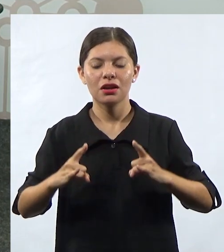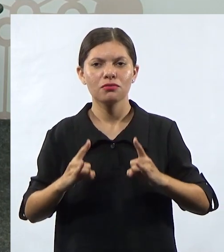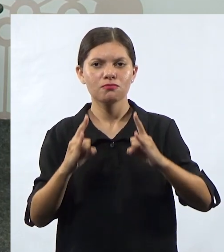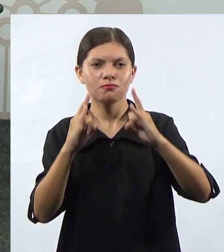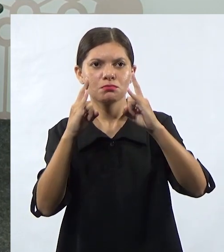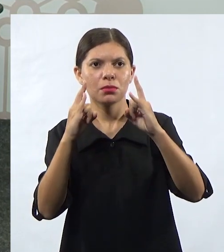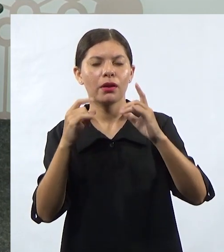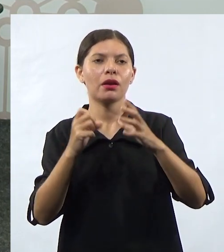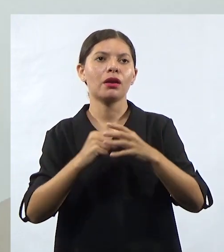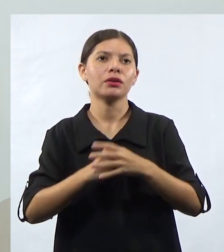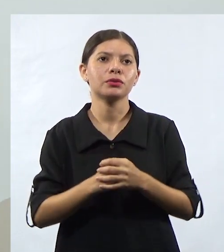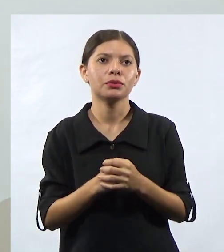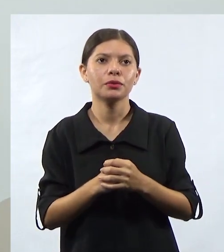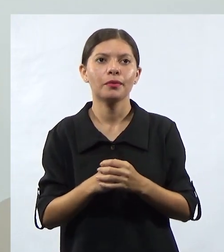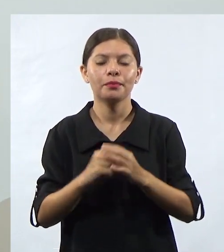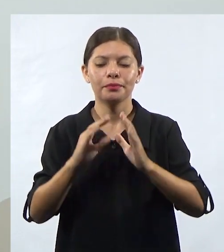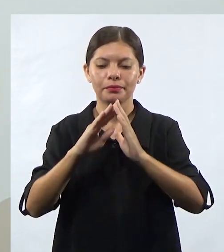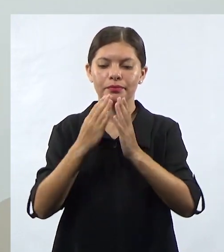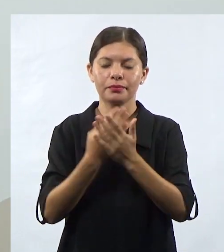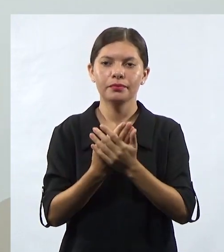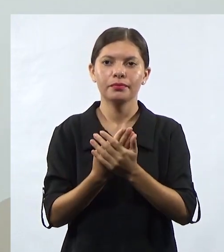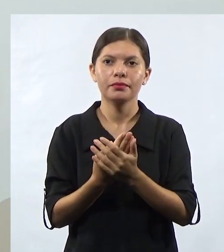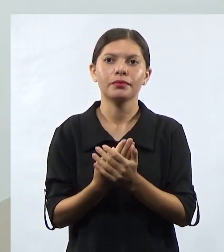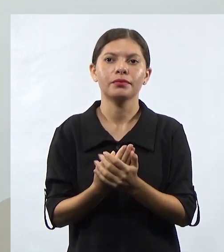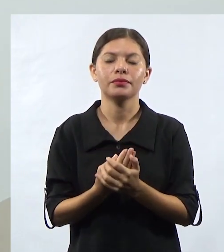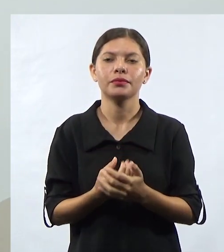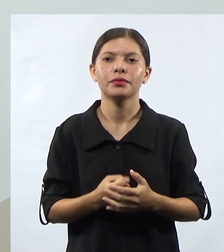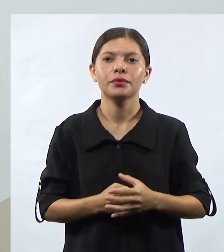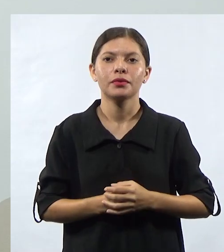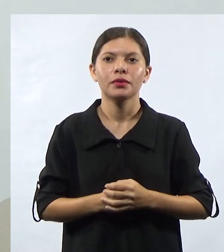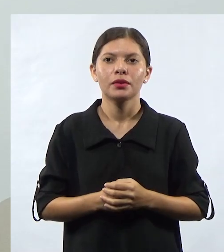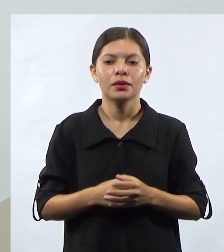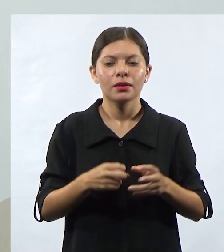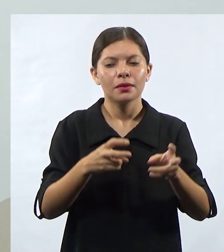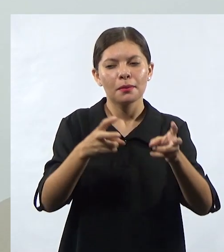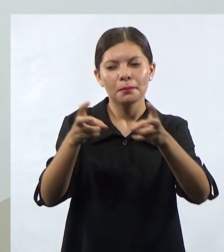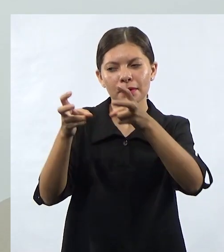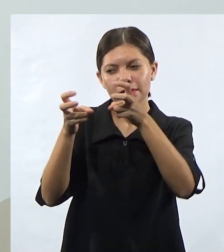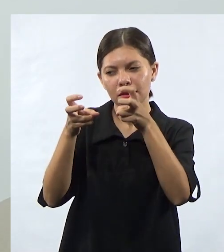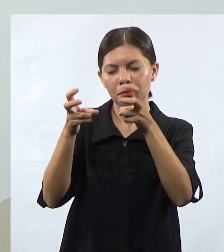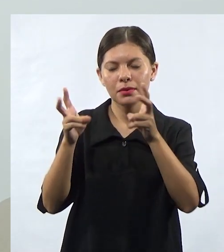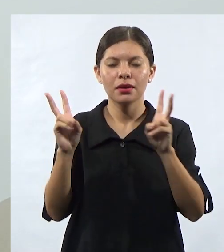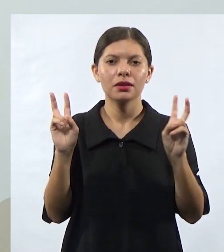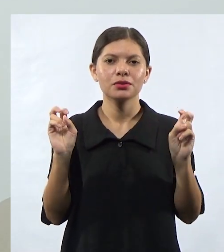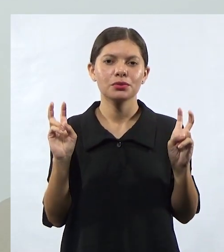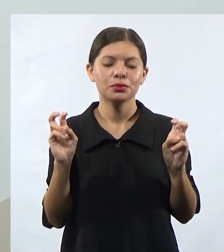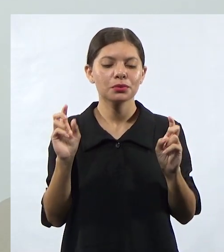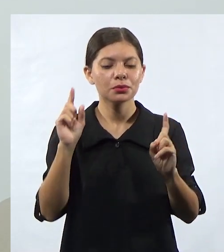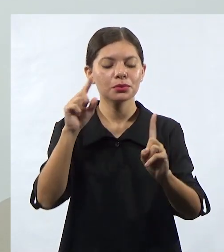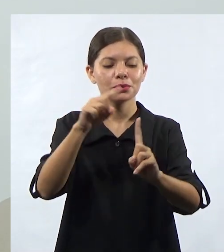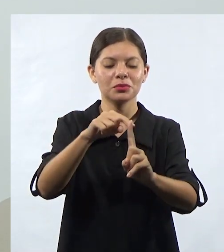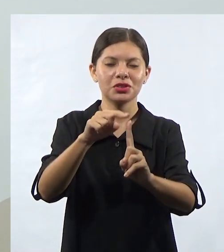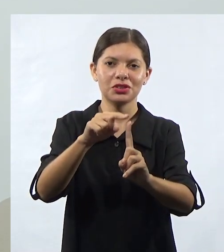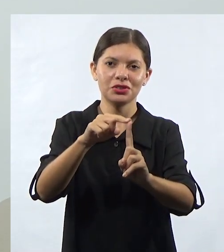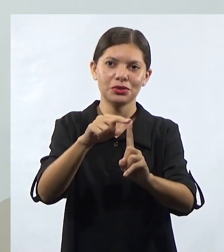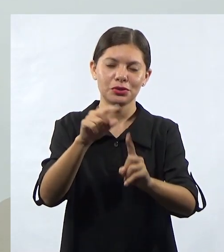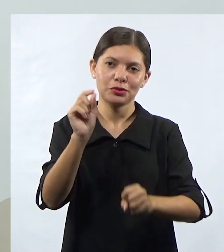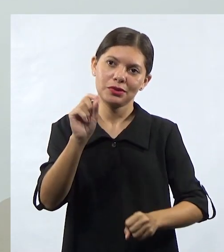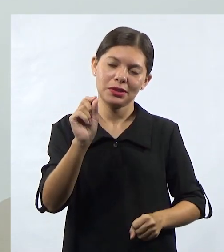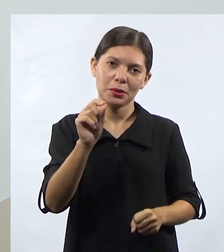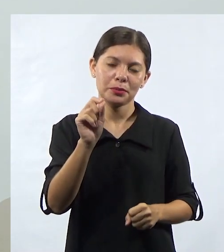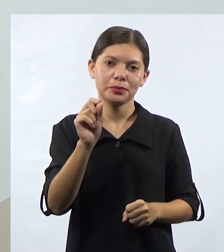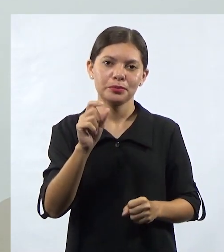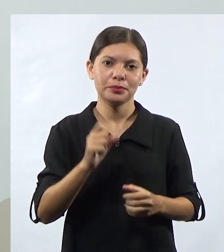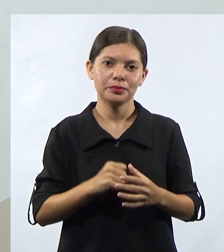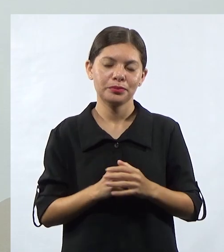escola. Então, você tem que perceber qual que é o assunto que você vai, qual que é o objetivo que você intenciona.